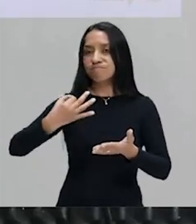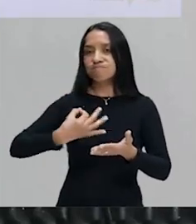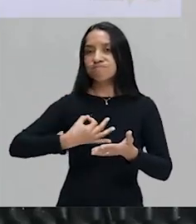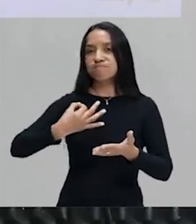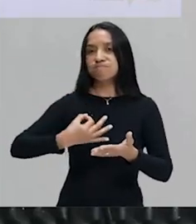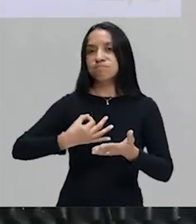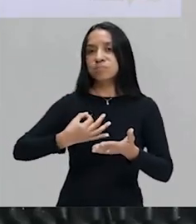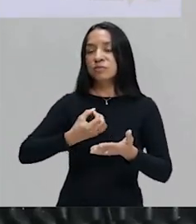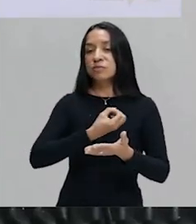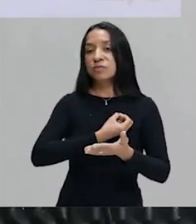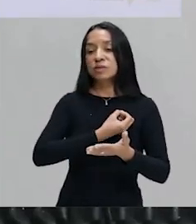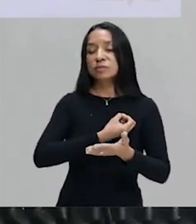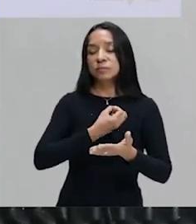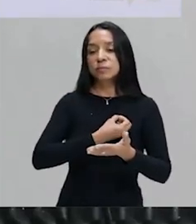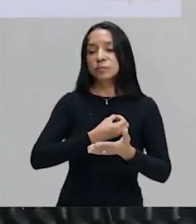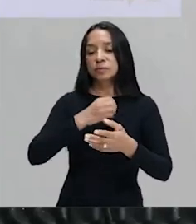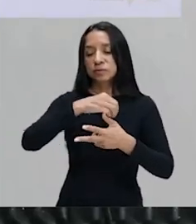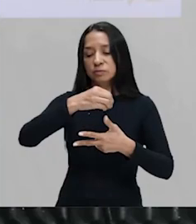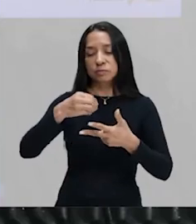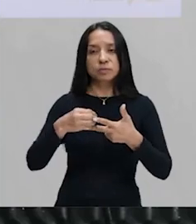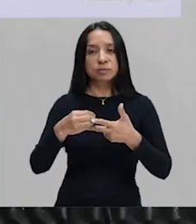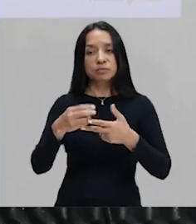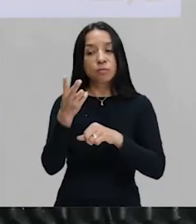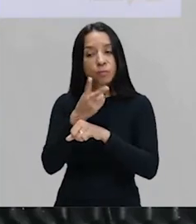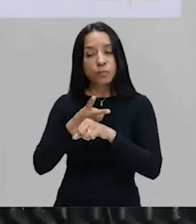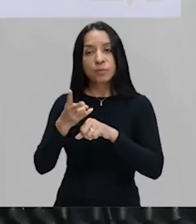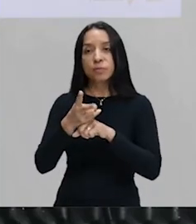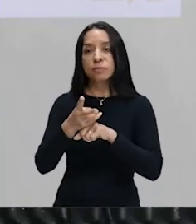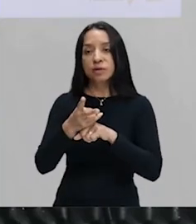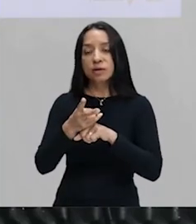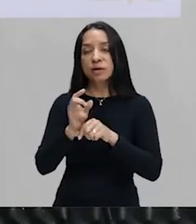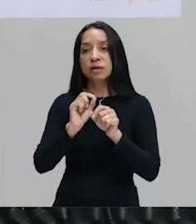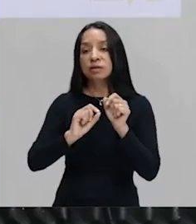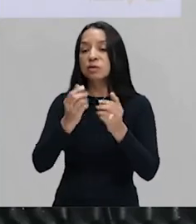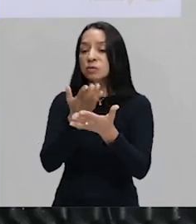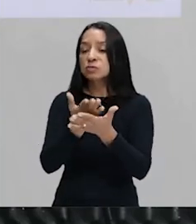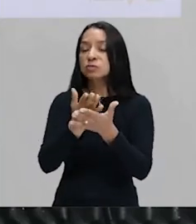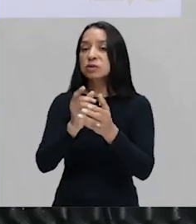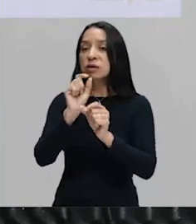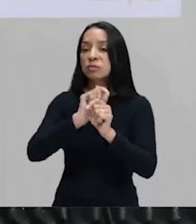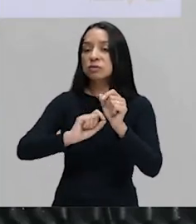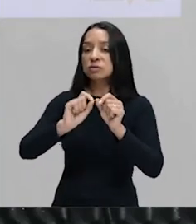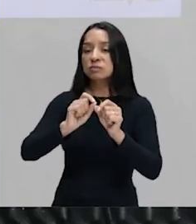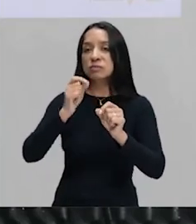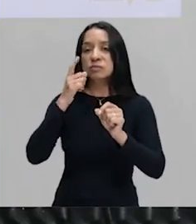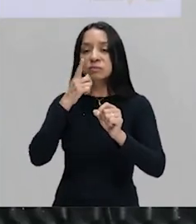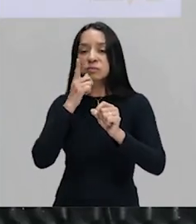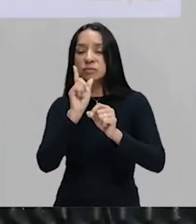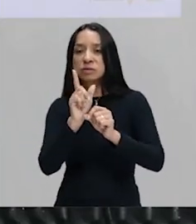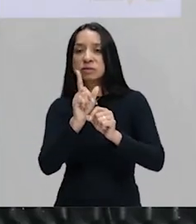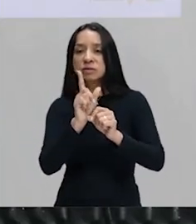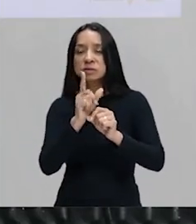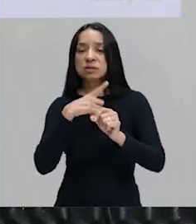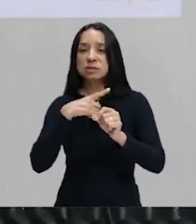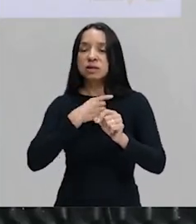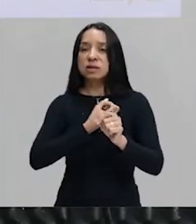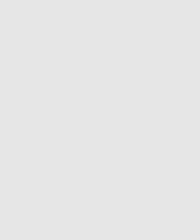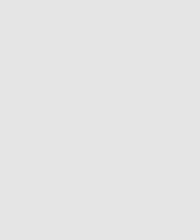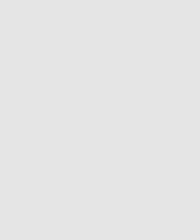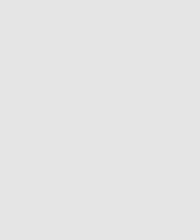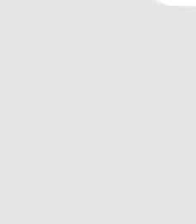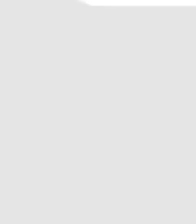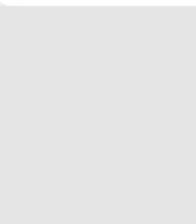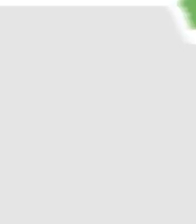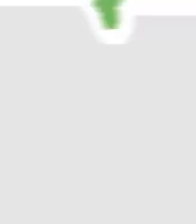correr atrás e estudar aquilo que vai me fazer alcançar essa nota. Tá certo, galera? Vejo vocês na próxima aula. Até logo!